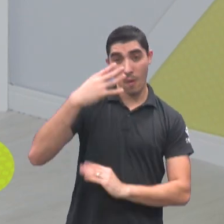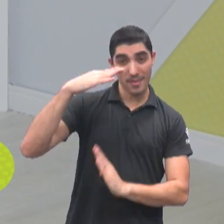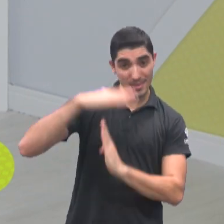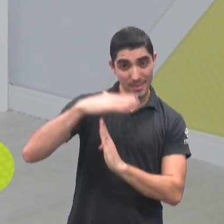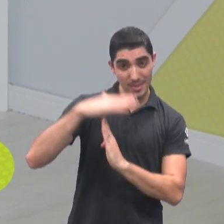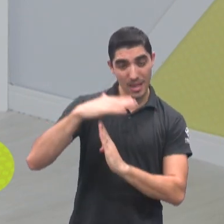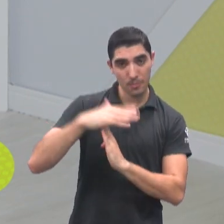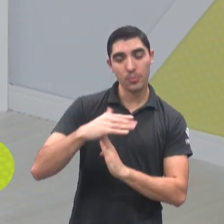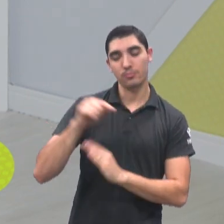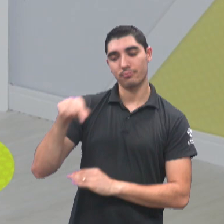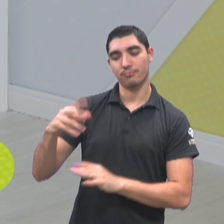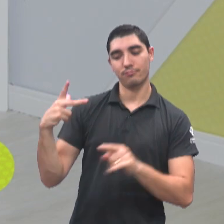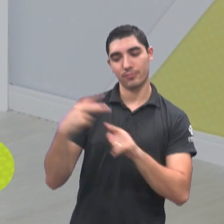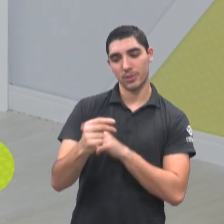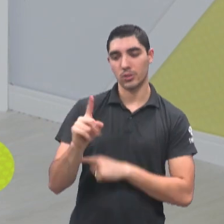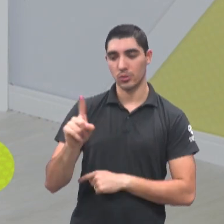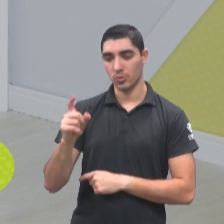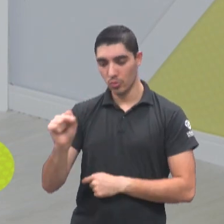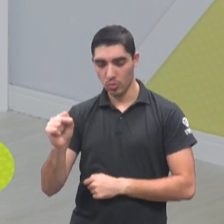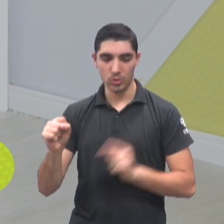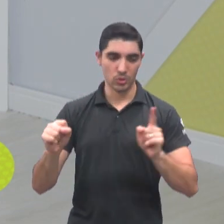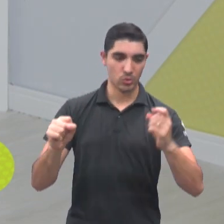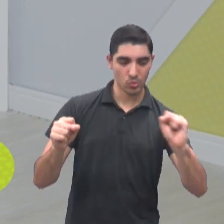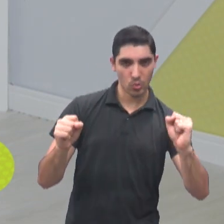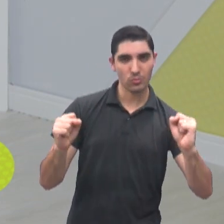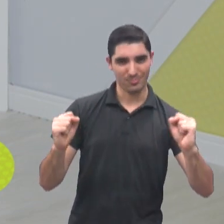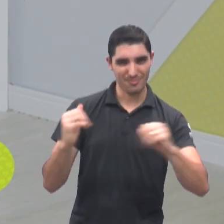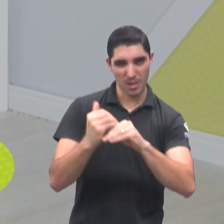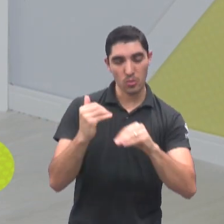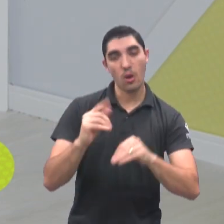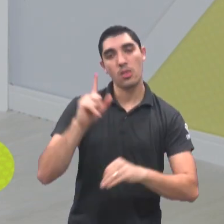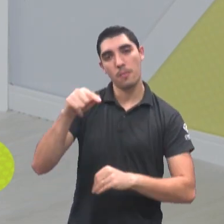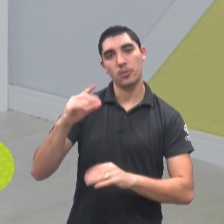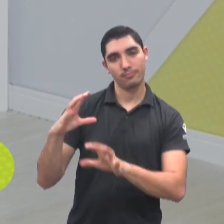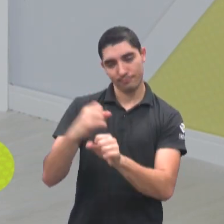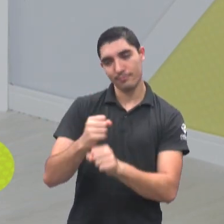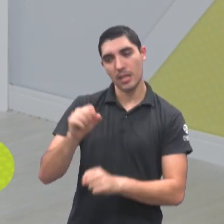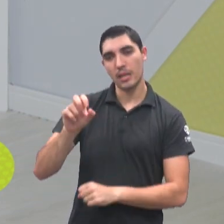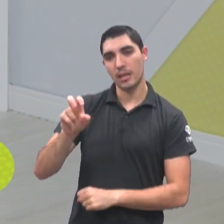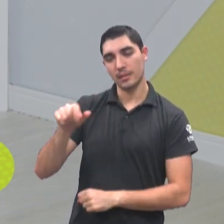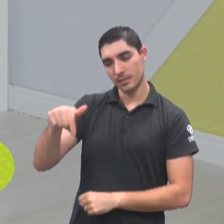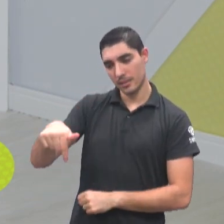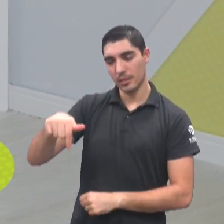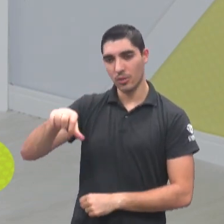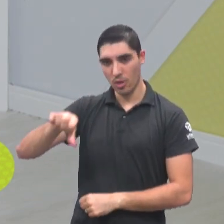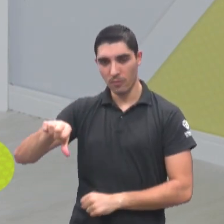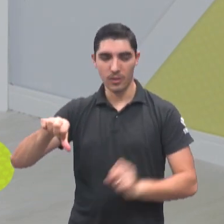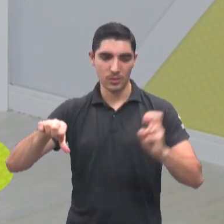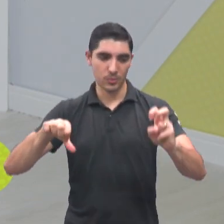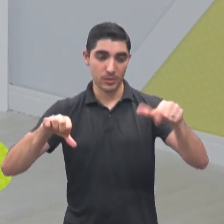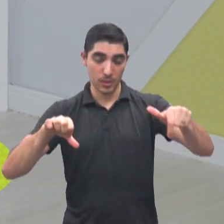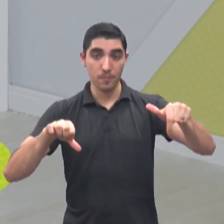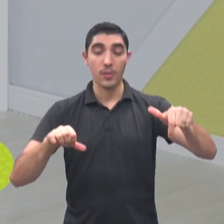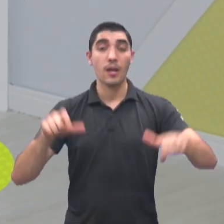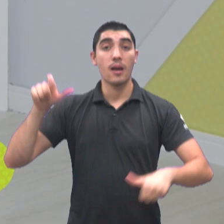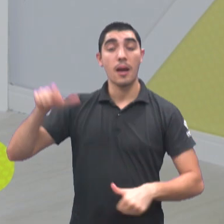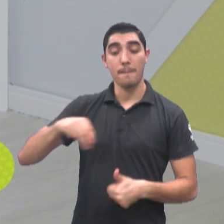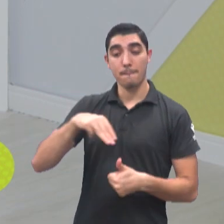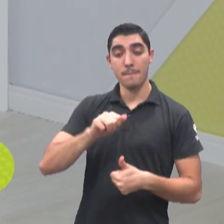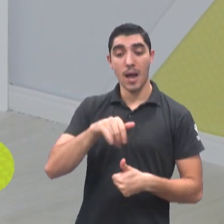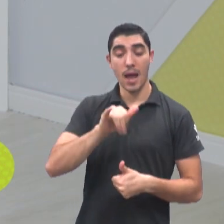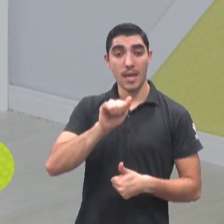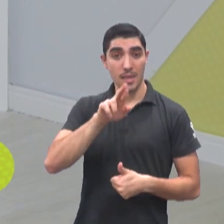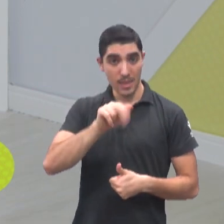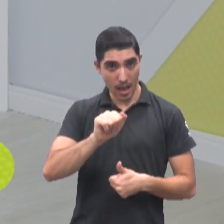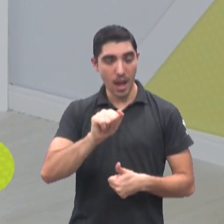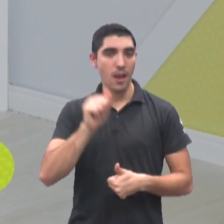minutos, 18-18, placar final, 79-57. A Manuela Rios foi a cestinha do São José com 12 pontos, 2